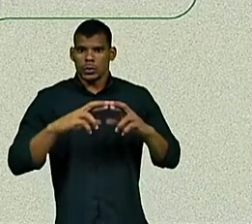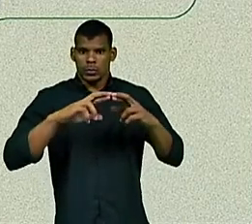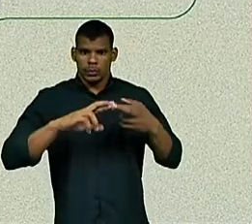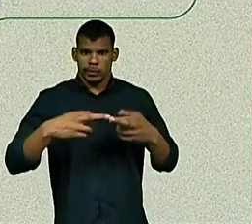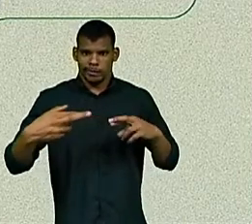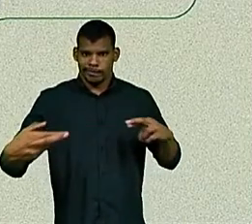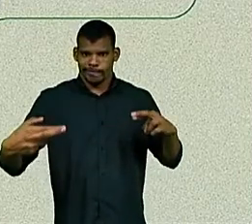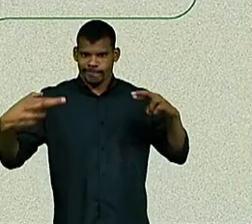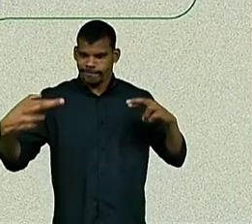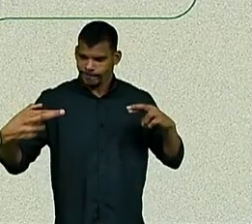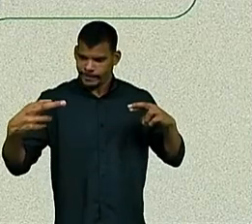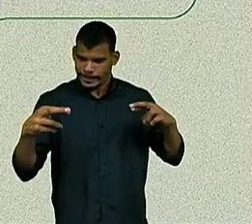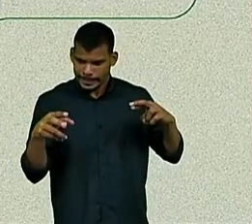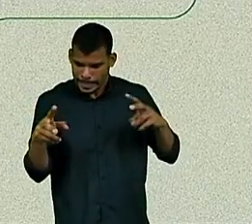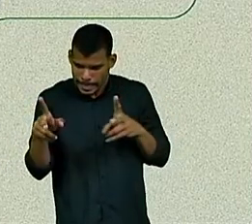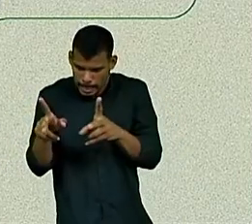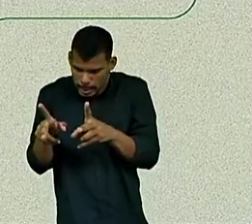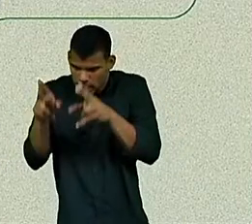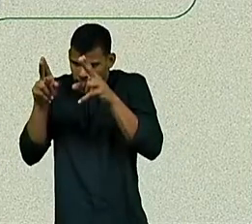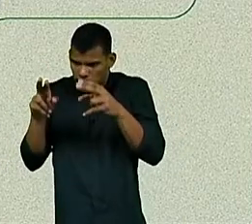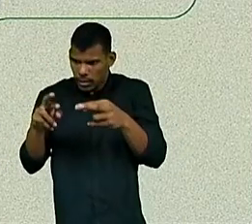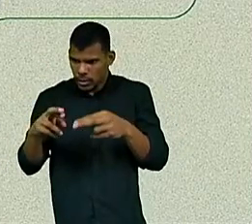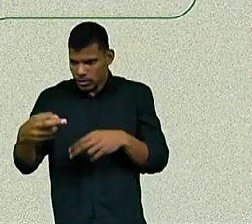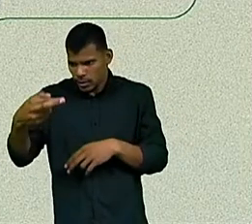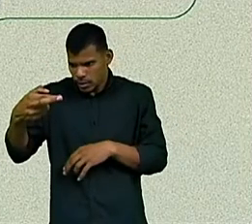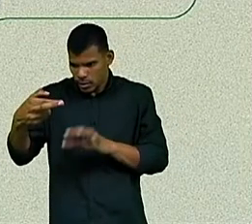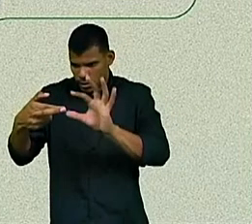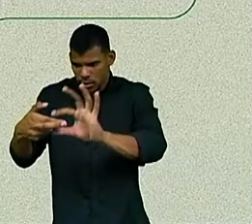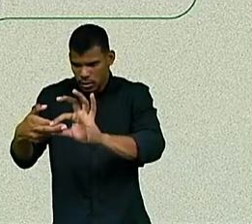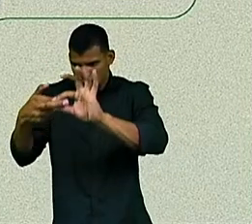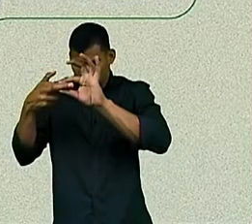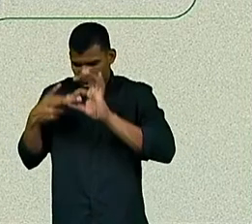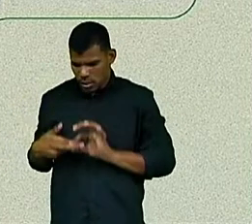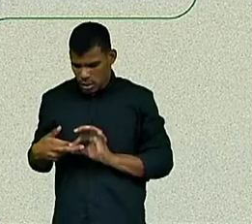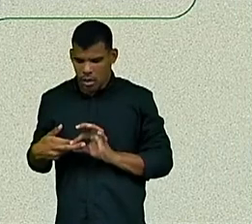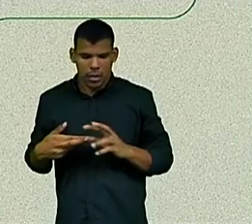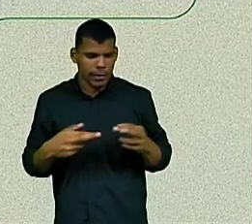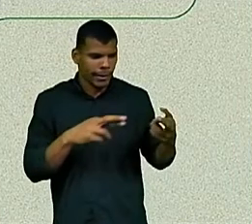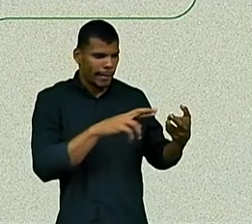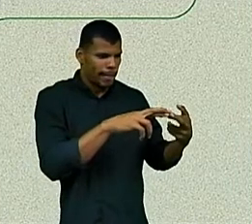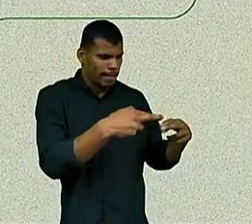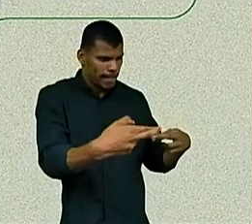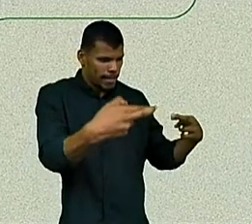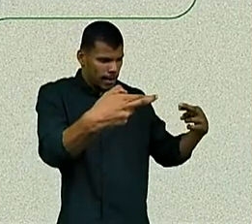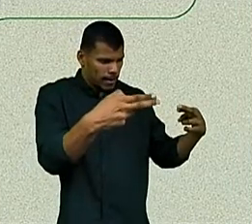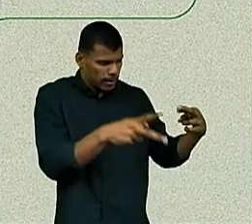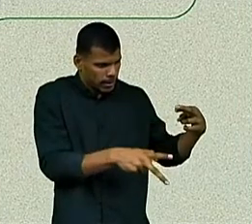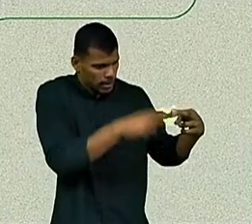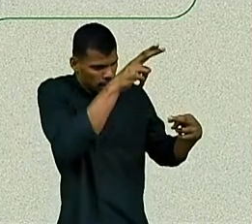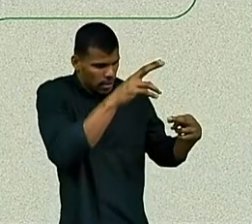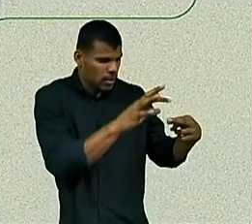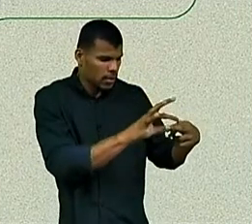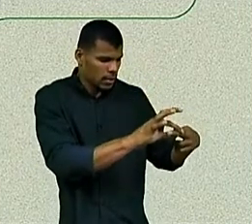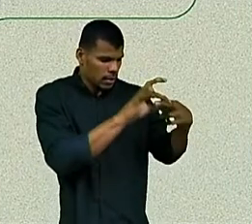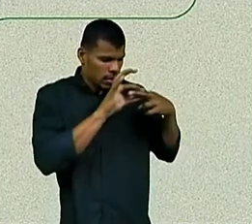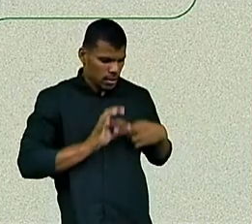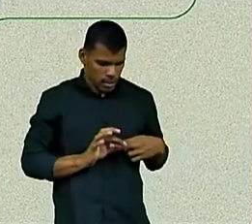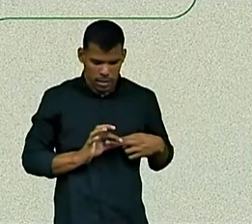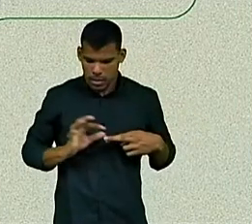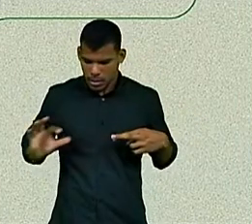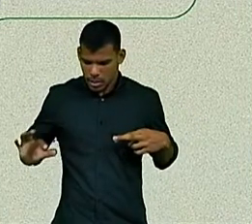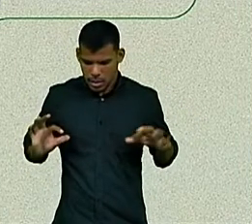DNA recombinante eu vou te dizer que benefício é esse talvez todo mundo que conheça pelo menos um caso disso